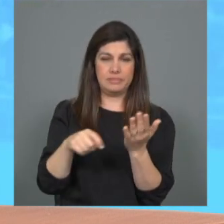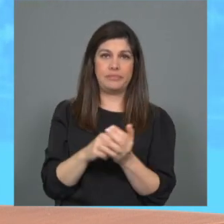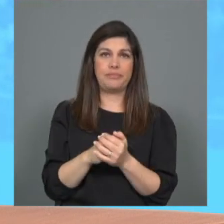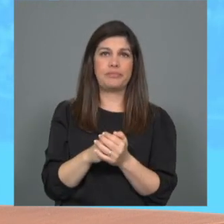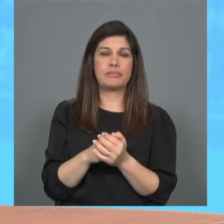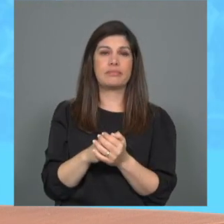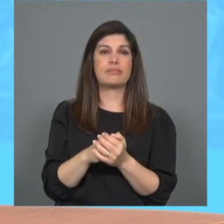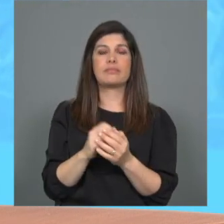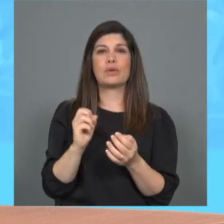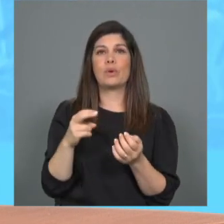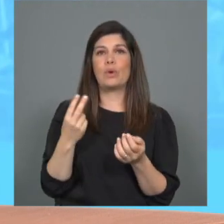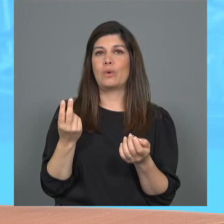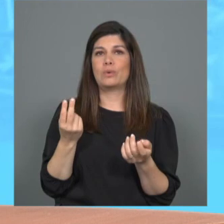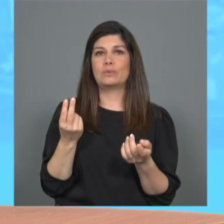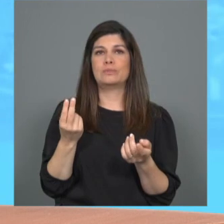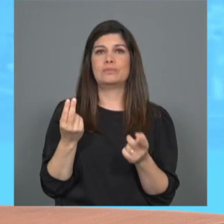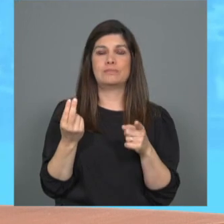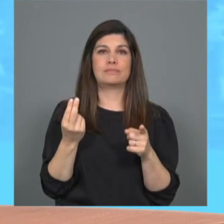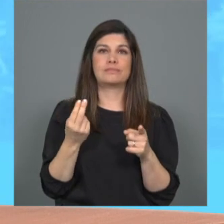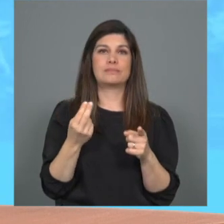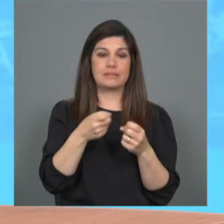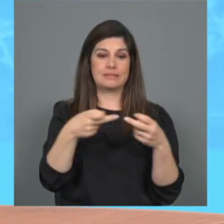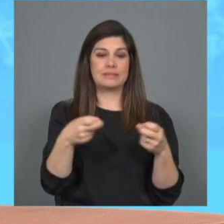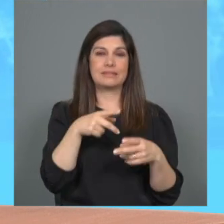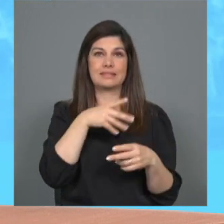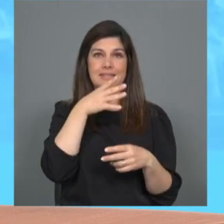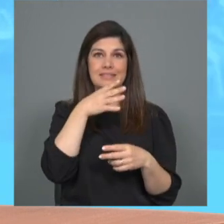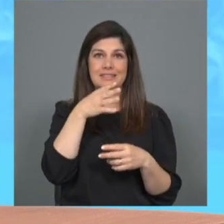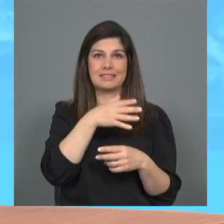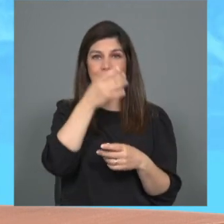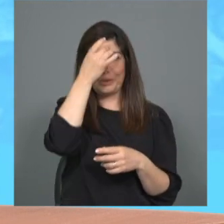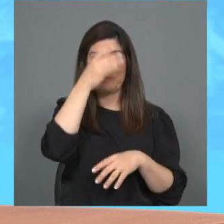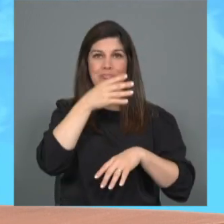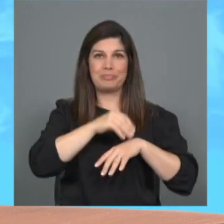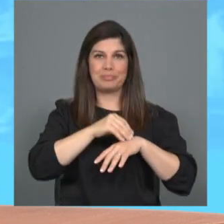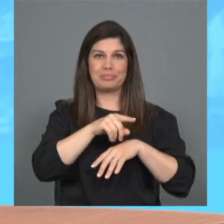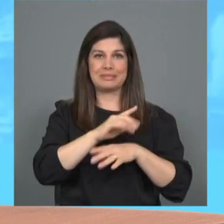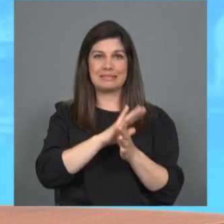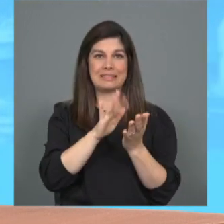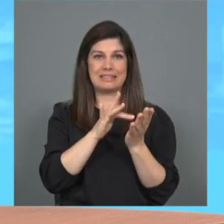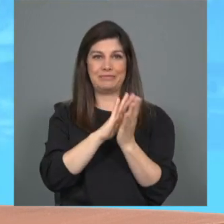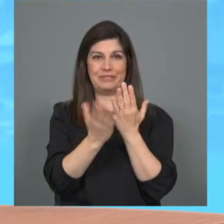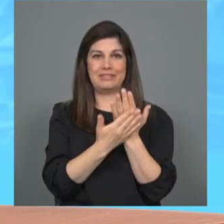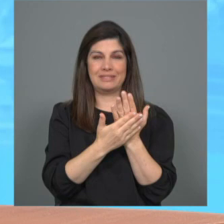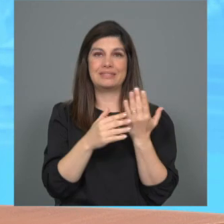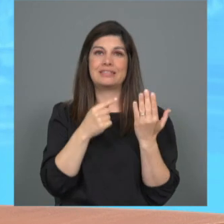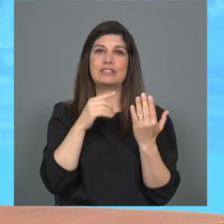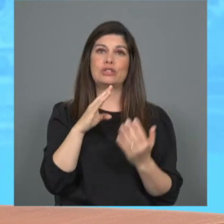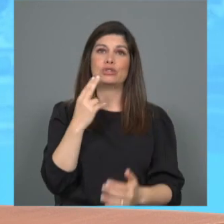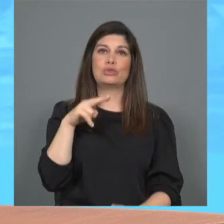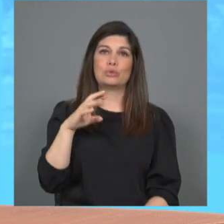pequena observação, ou crítica, análise que eu acabei de ler, que está na contracapa, um junco